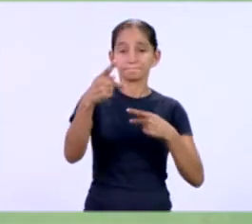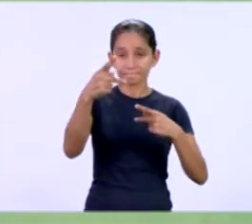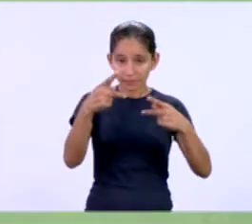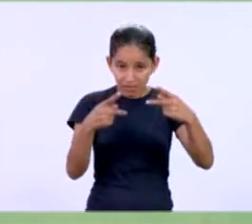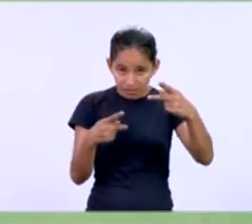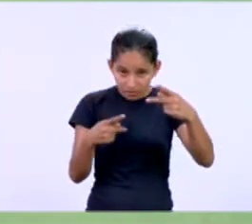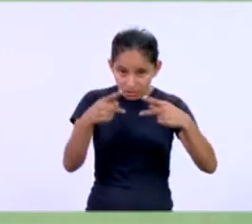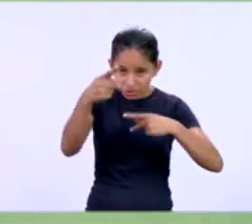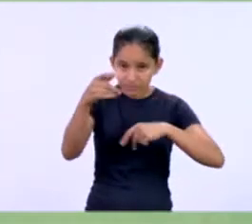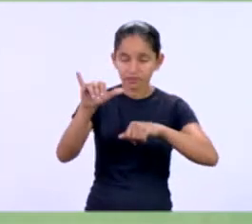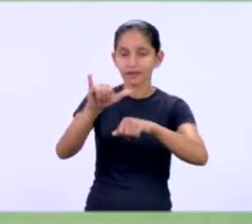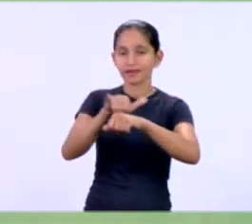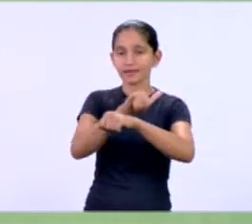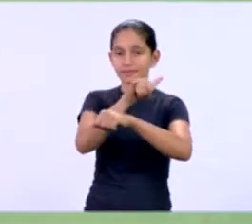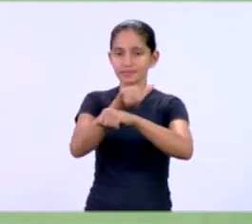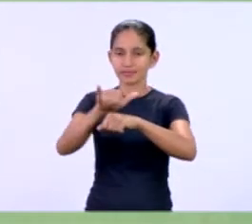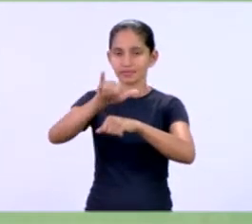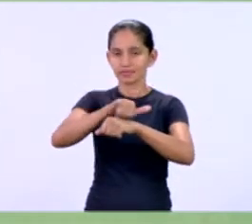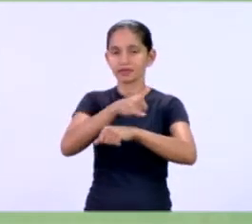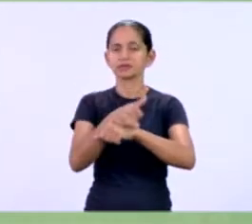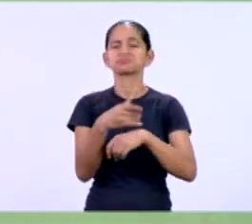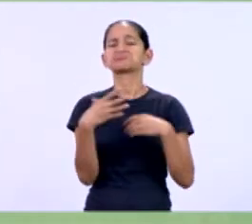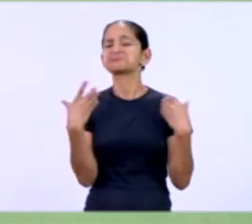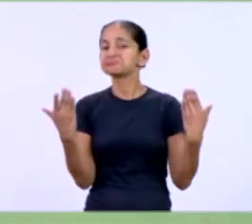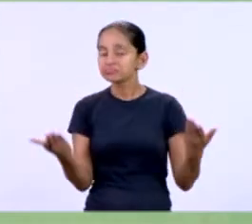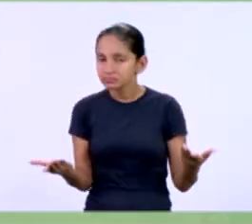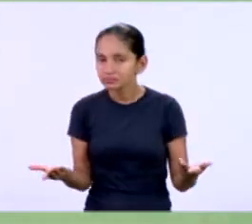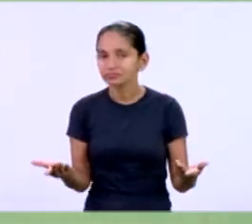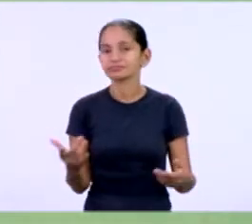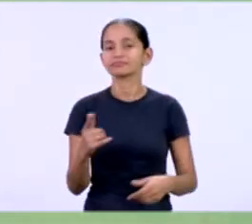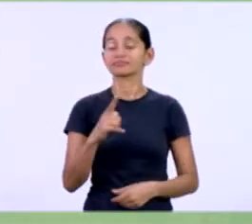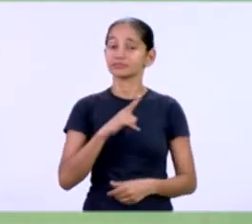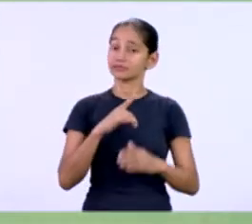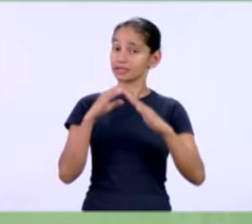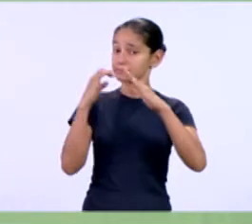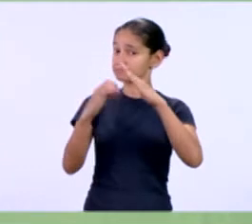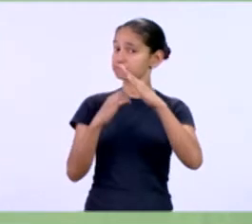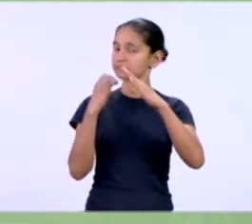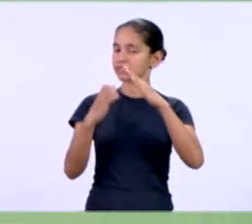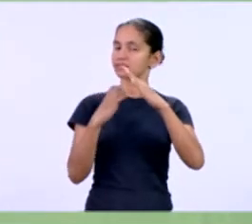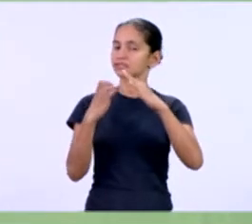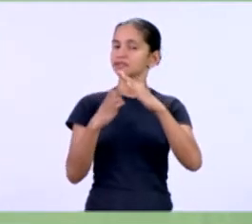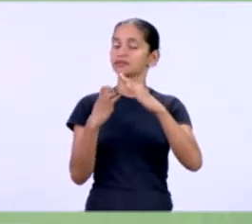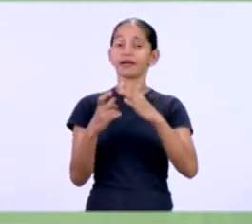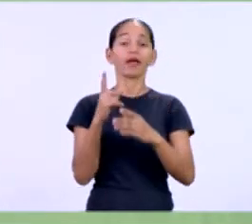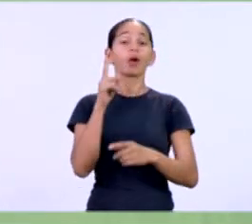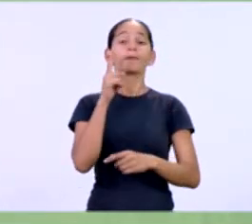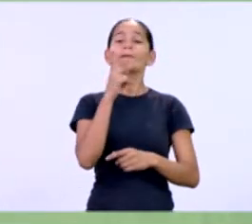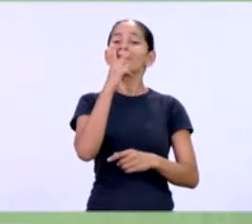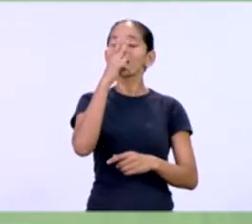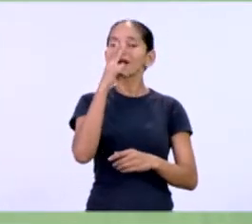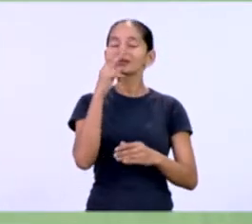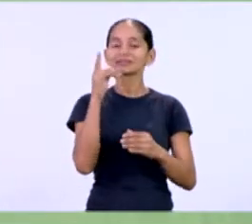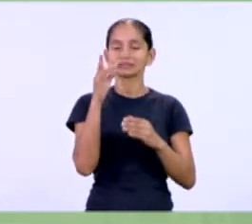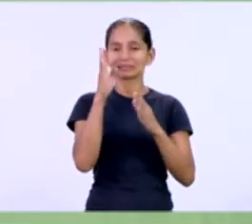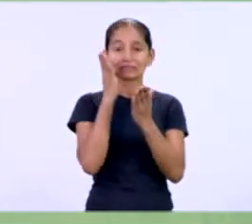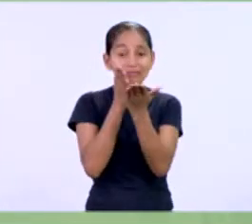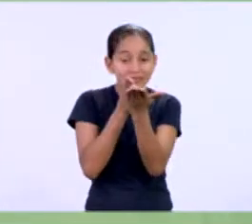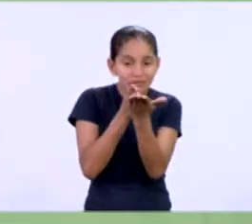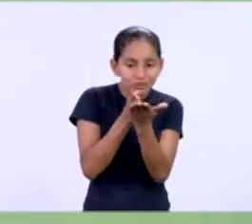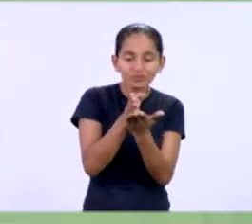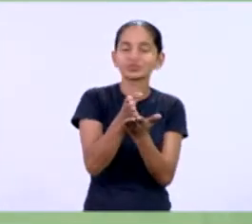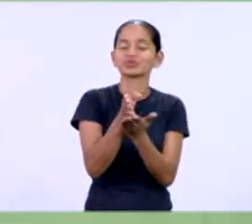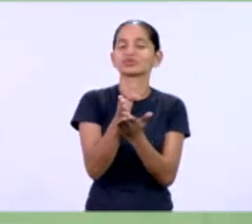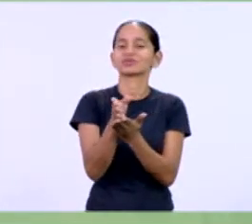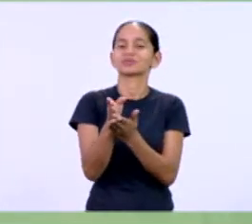estratégico. Planejamento estratégico, quando se fala em planejamento empresarial, é uma das palavras de ordem, que a gente citou bastante aqui também